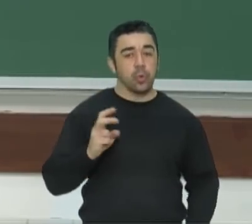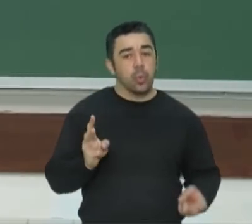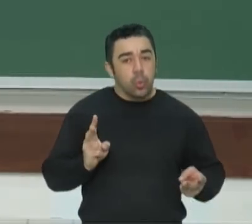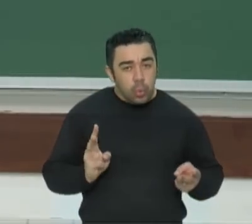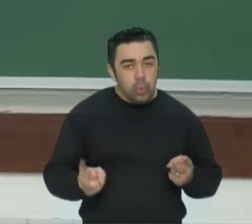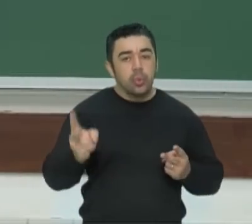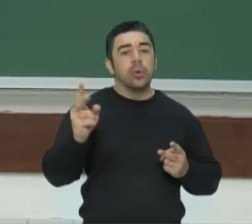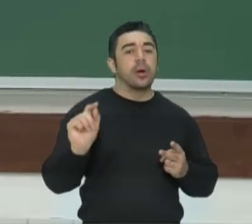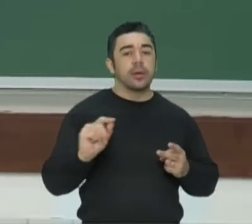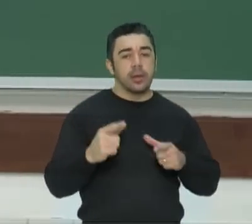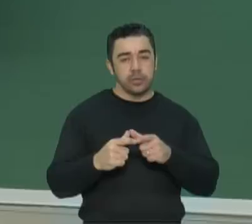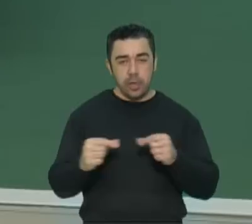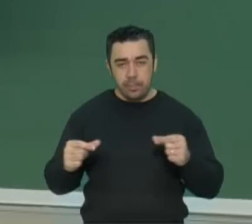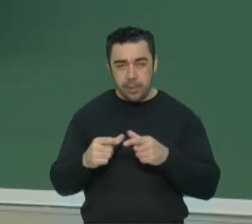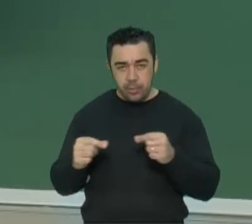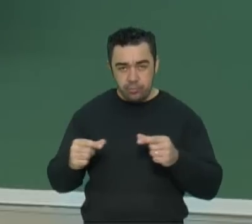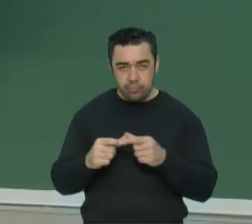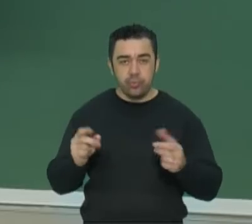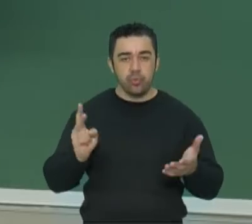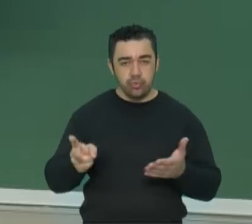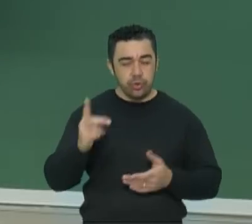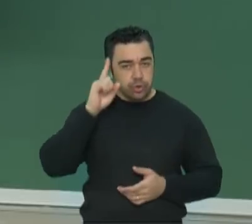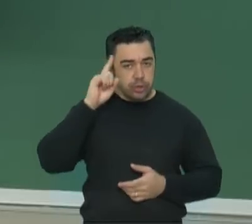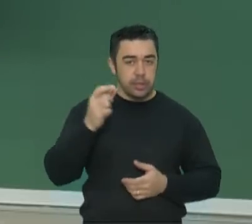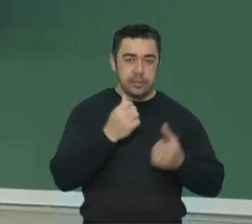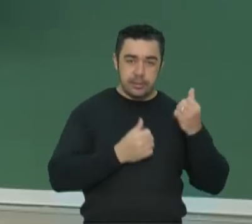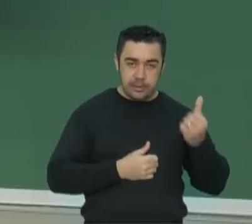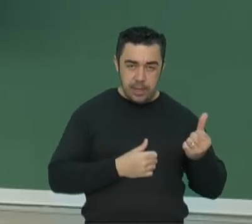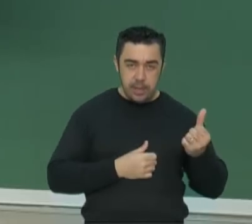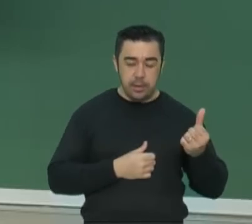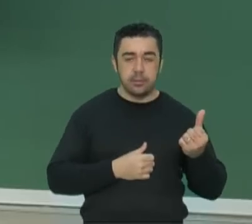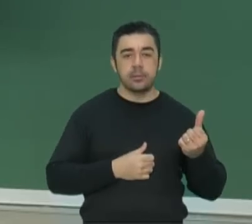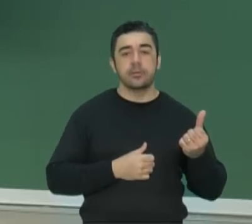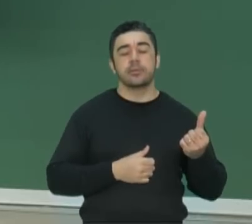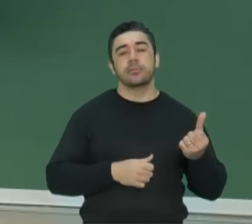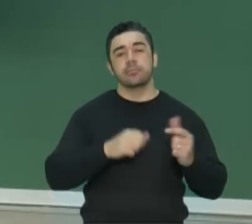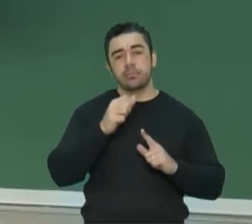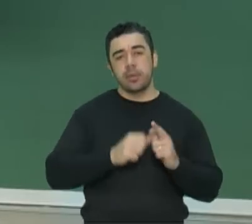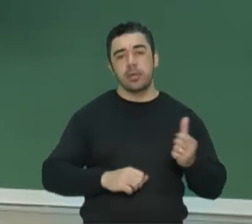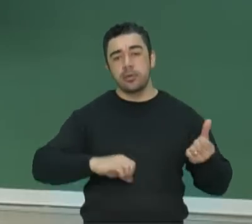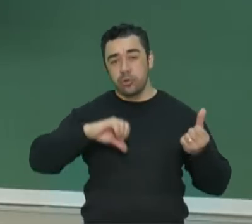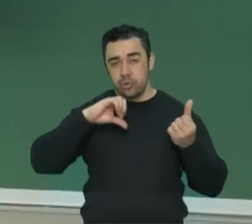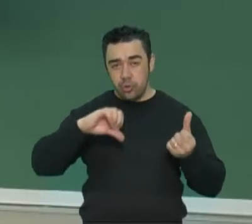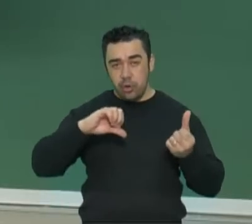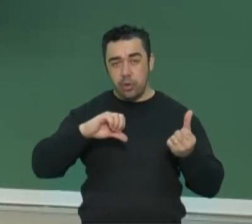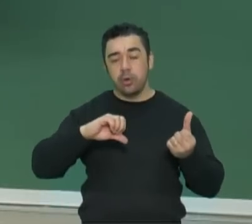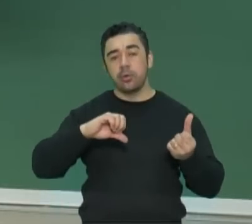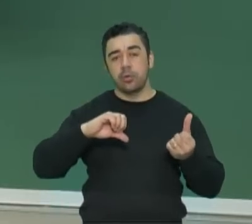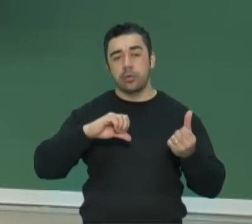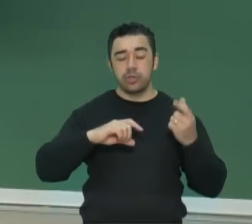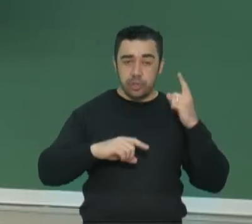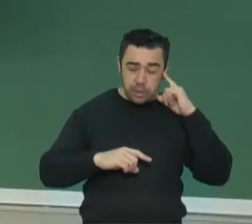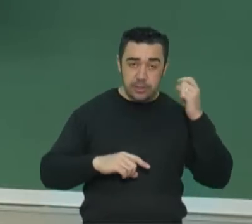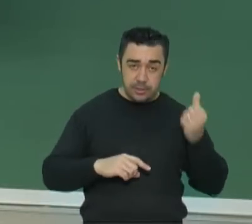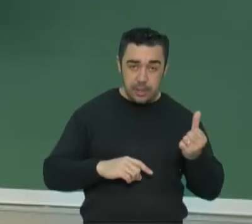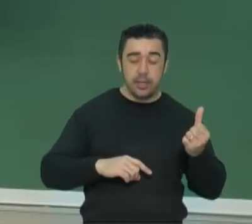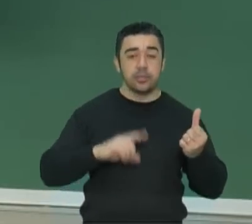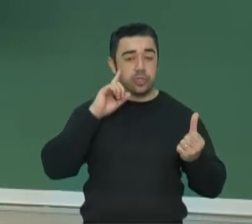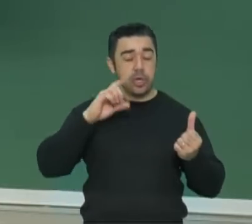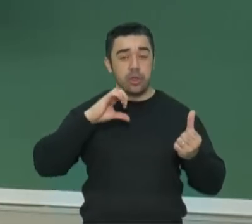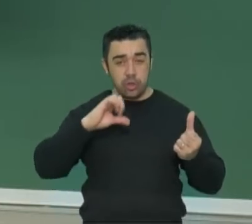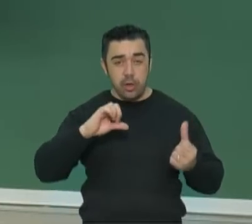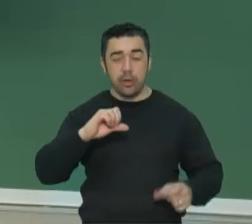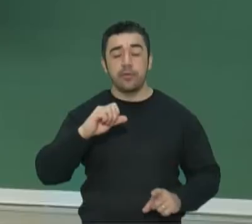Japão. Isso. E nos dias 6 e 9 de agosto de 45, os Estados Unidos lançaram